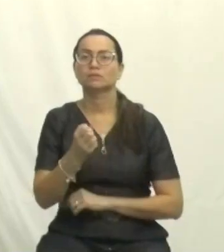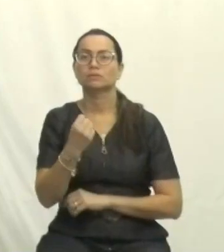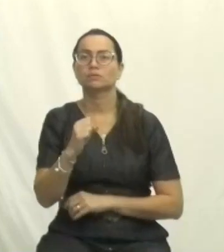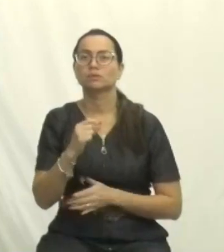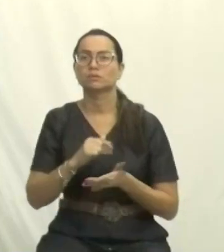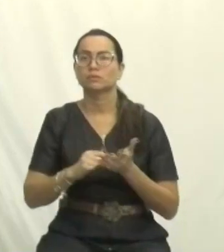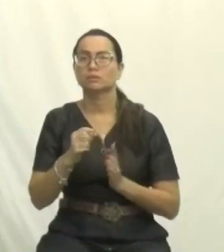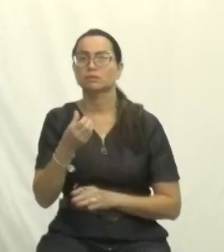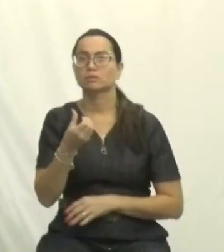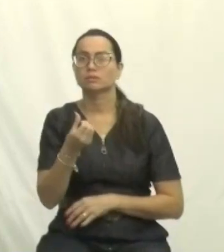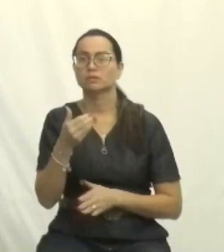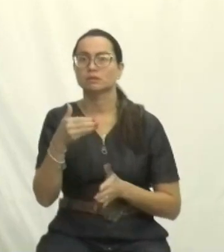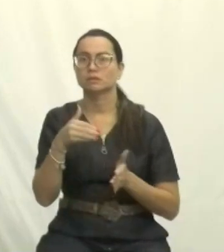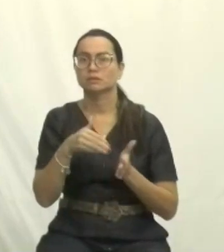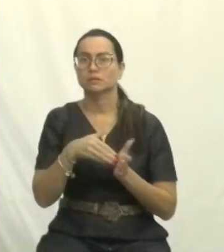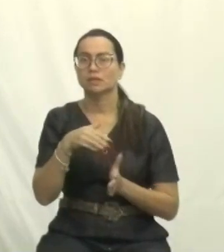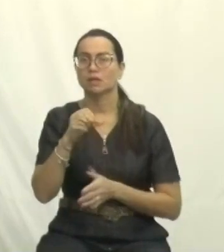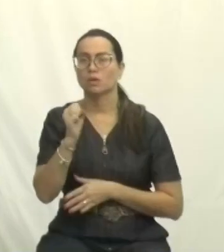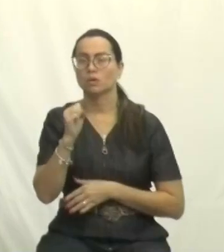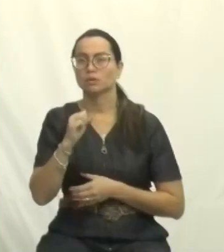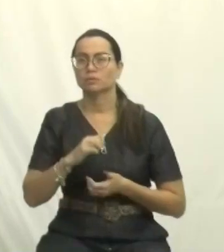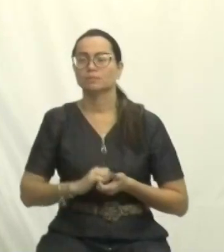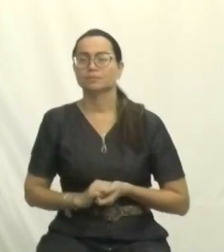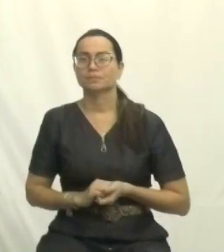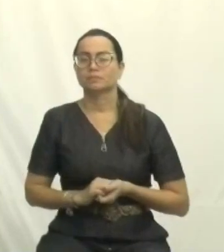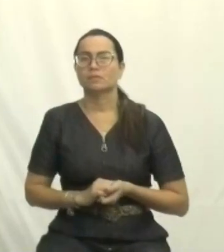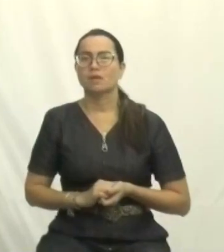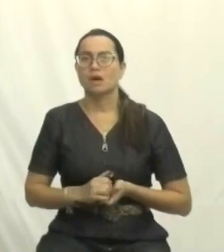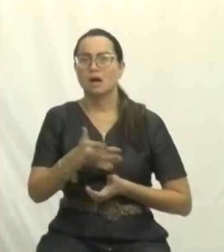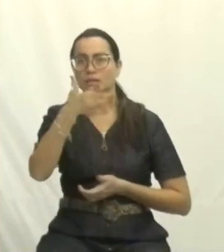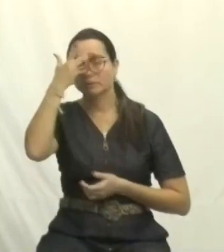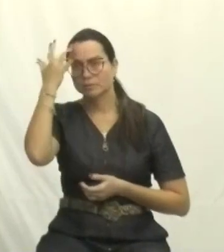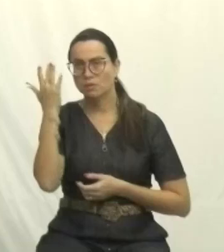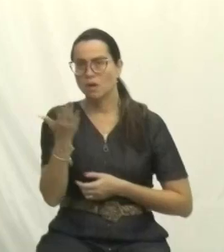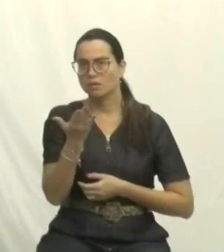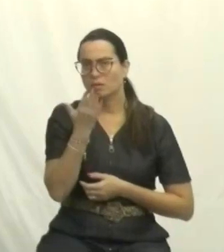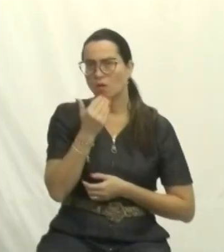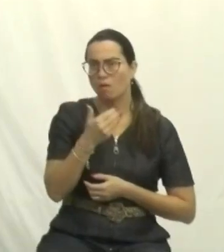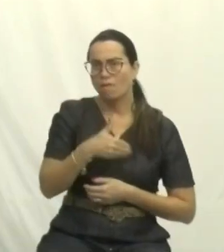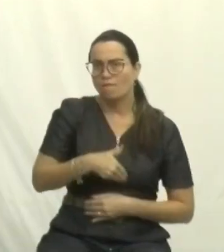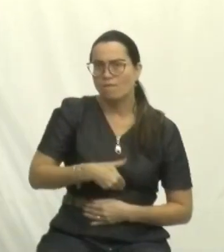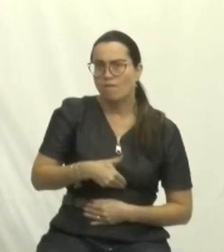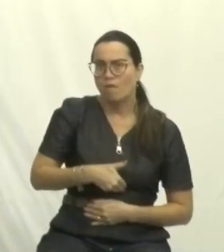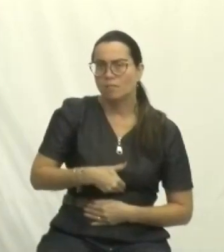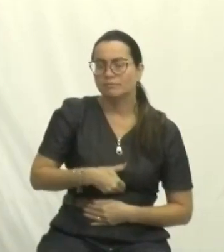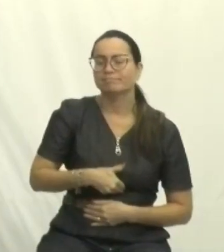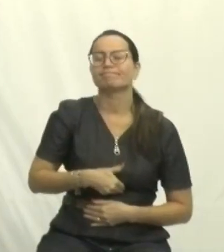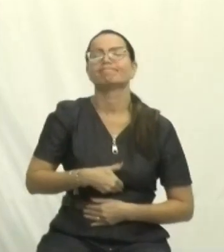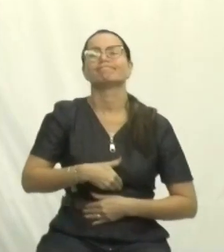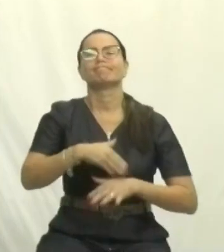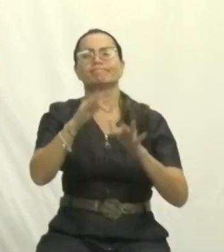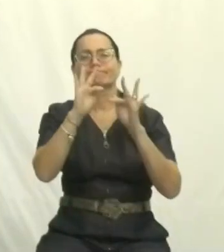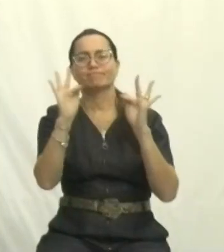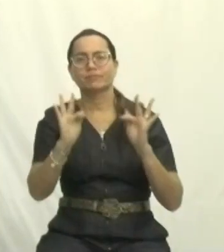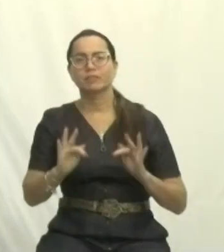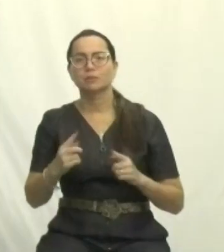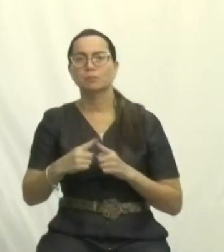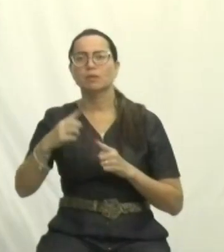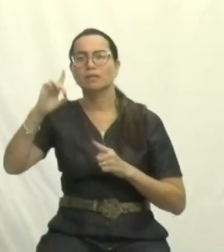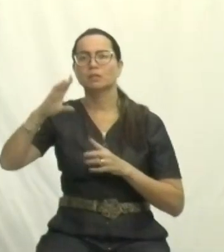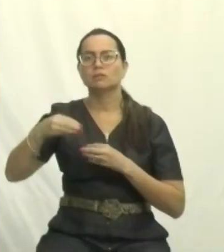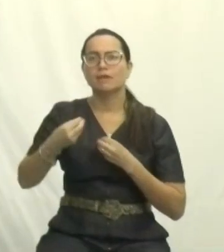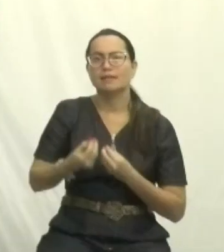e 8. Bem-aventurados os que têm fome e sede de justiça, porque eles serão fartos. Bem-aventurados